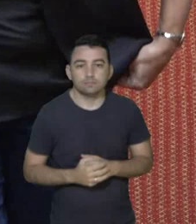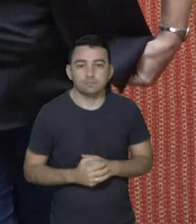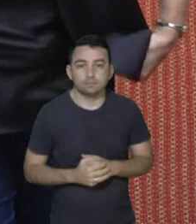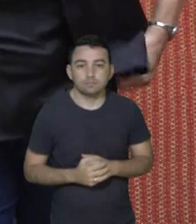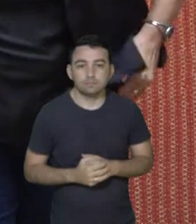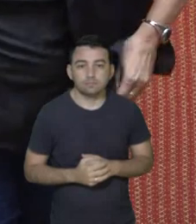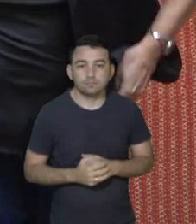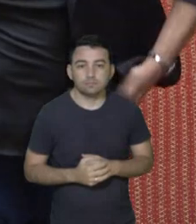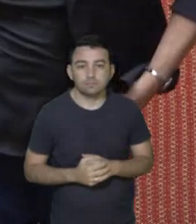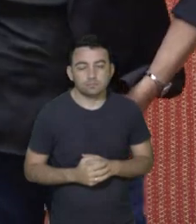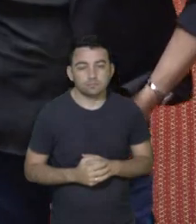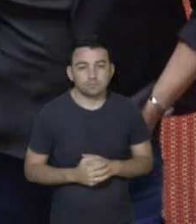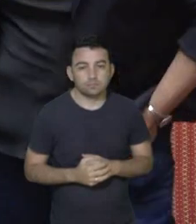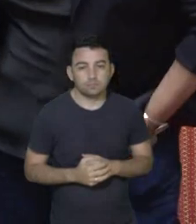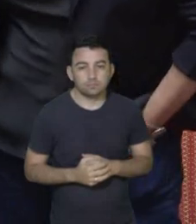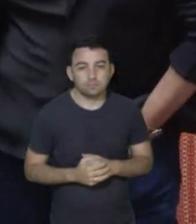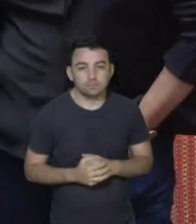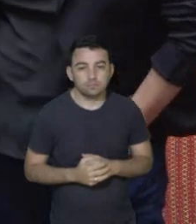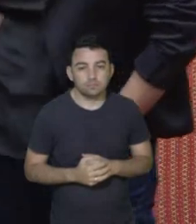Sim,